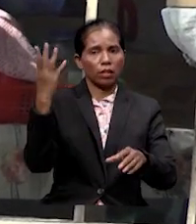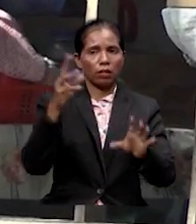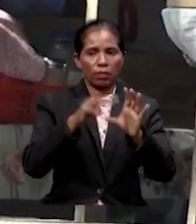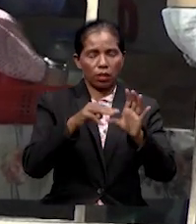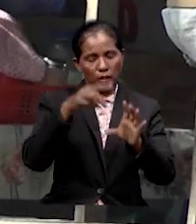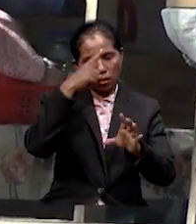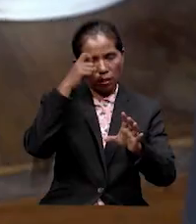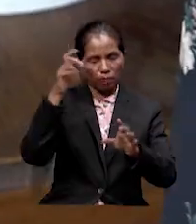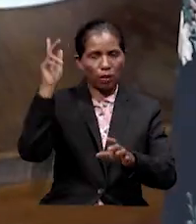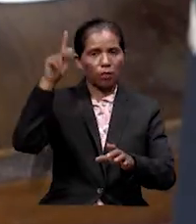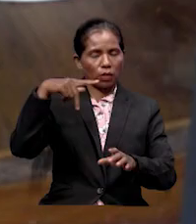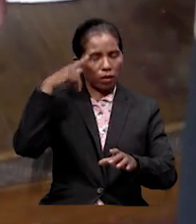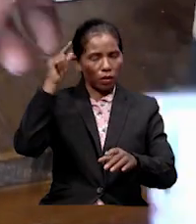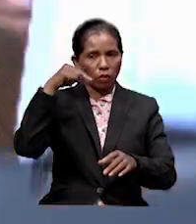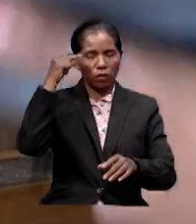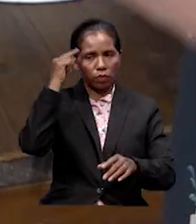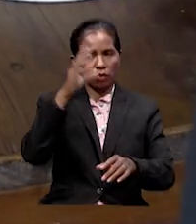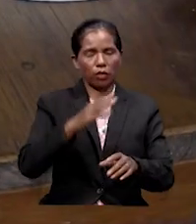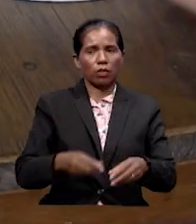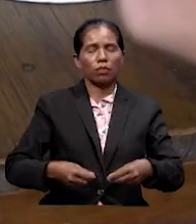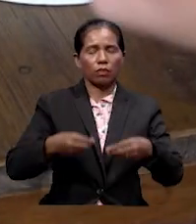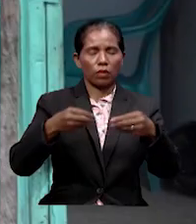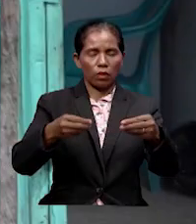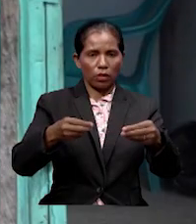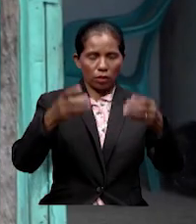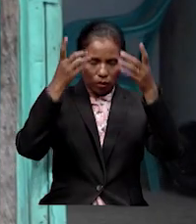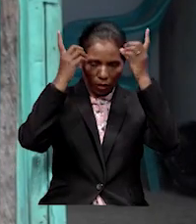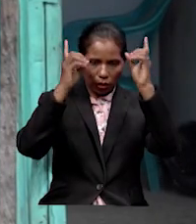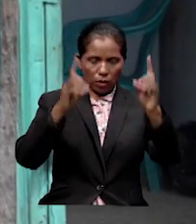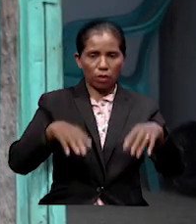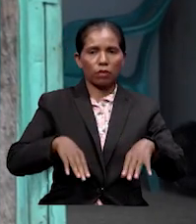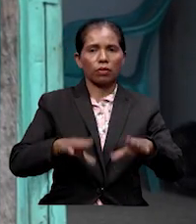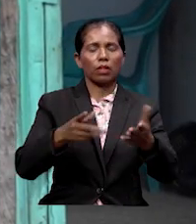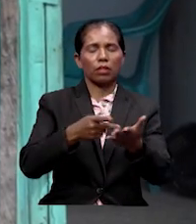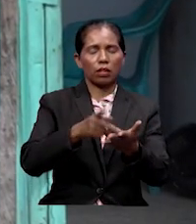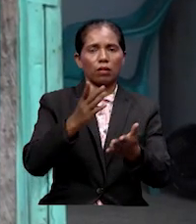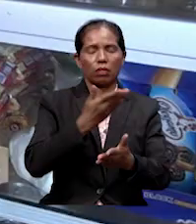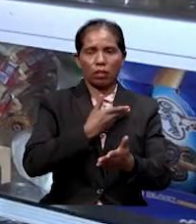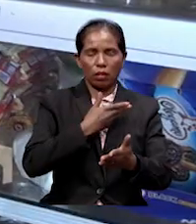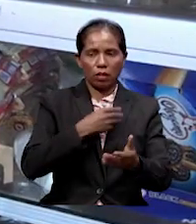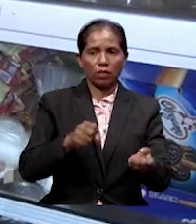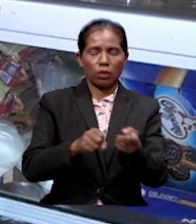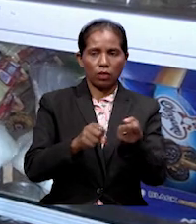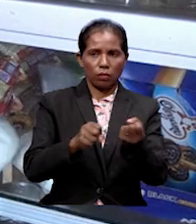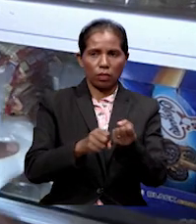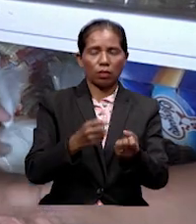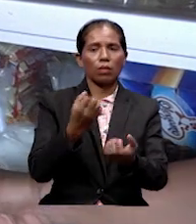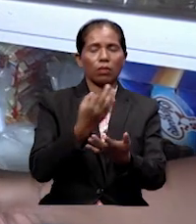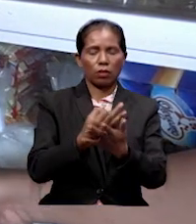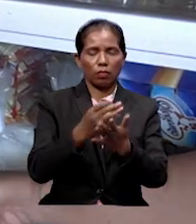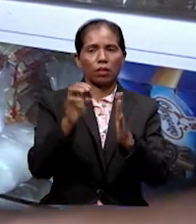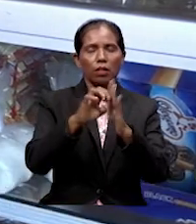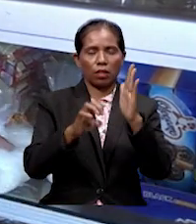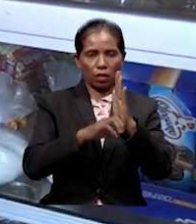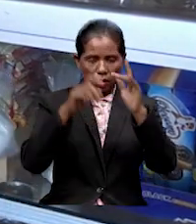tamba politika governo hasai decisão hodi hasai taxa atu bele contribui receita ba estado tamba